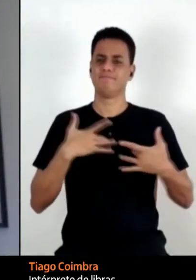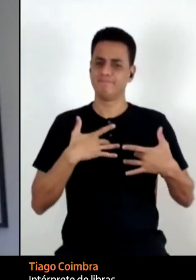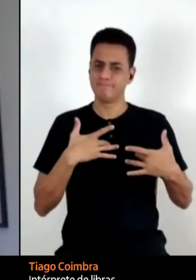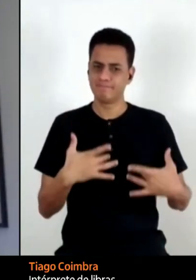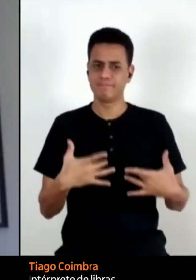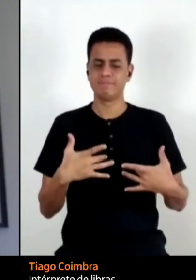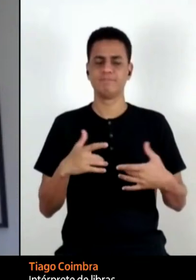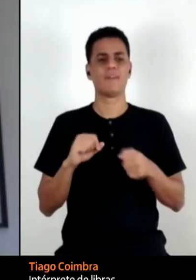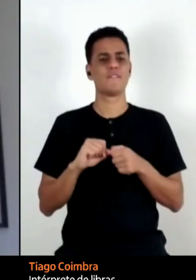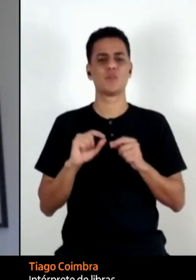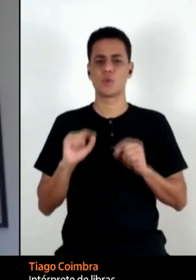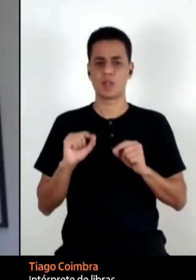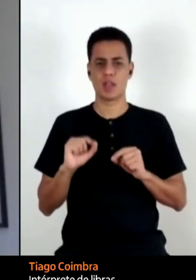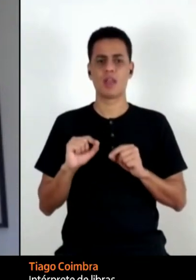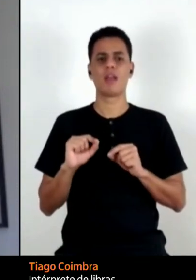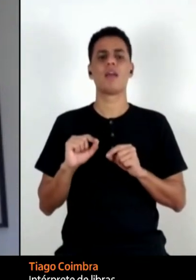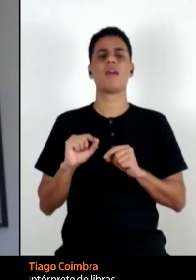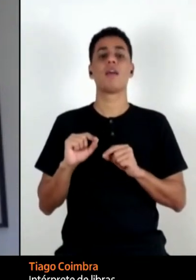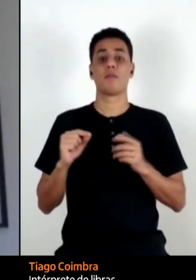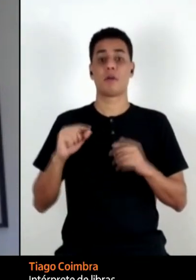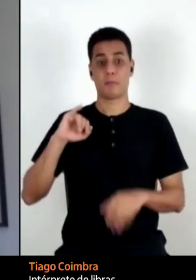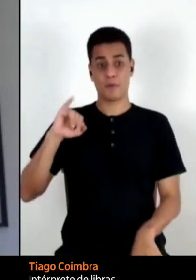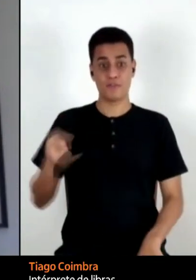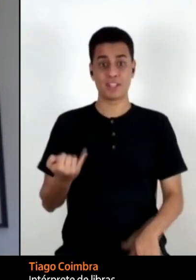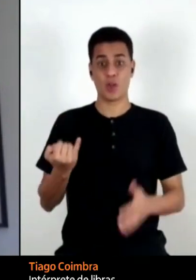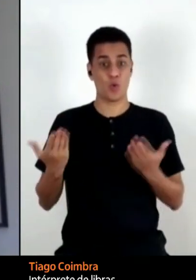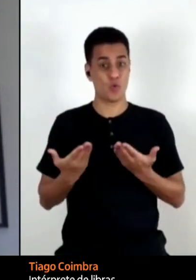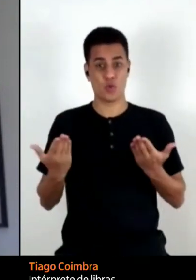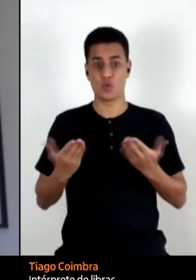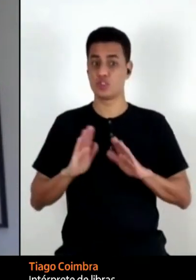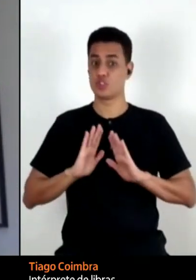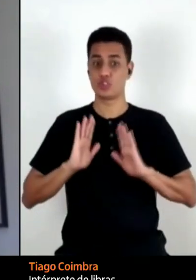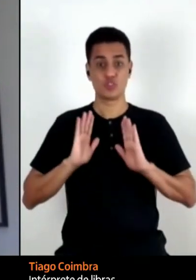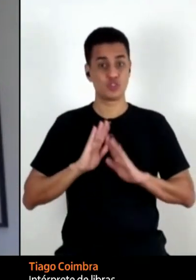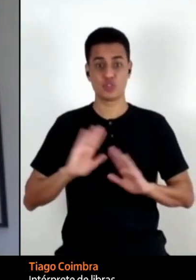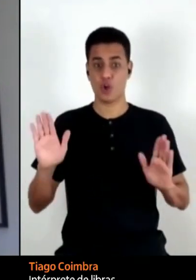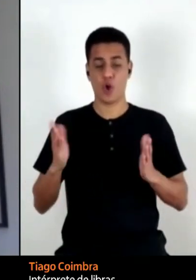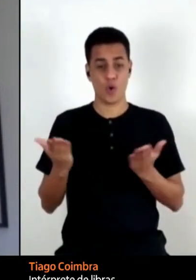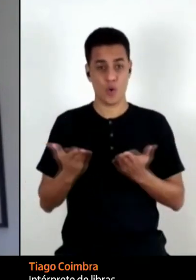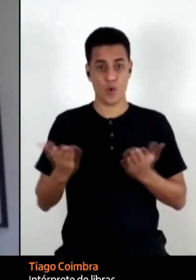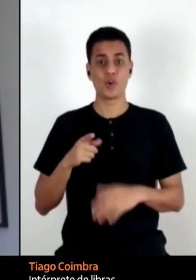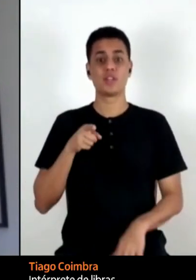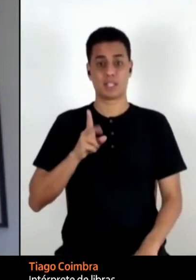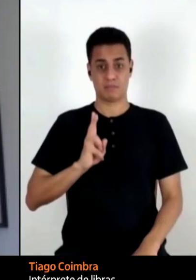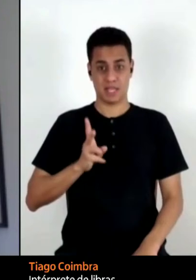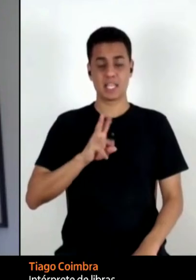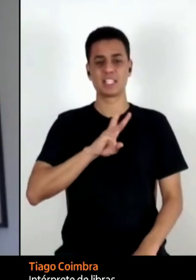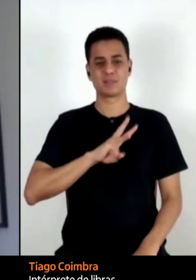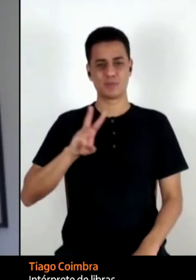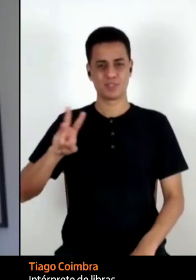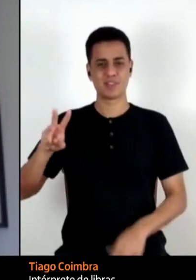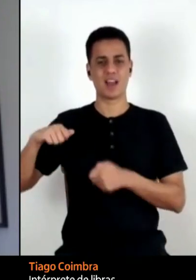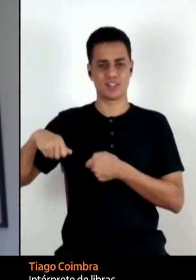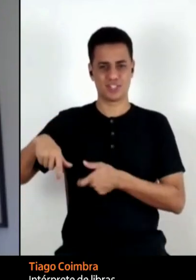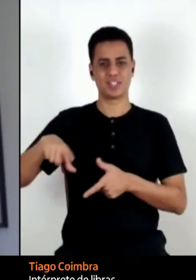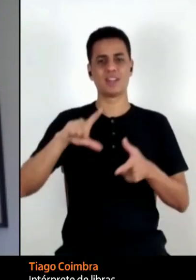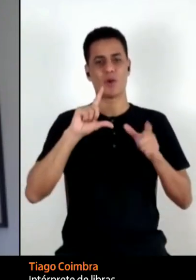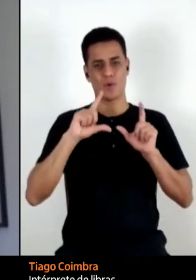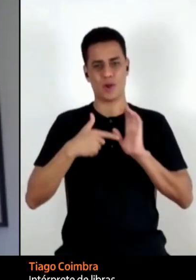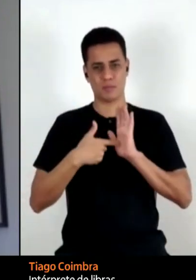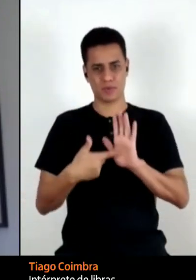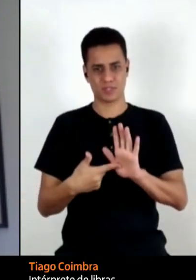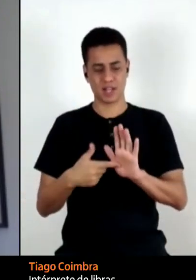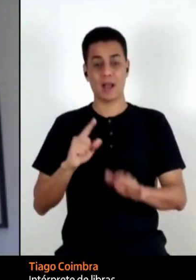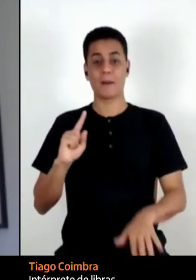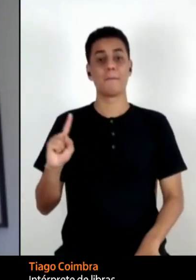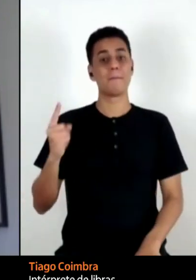nos permitiu programar hoje, apenas hoje, a partir das 13 horas, aqui no site também do Itaú Cultural, o primeiro longa-metragem que ele